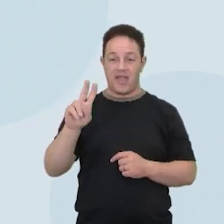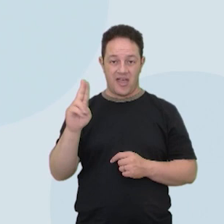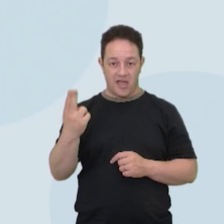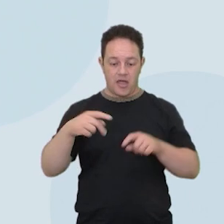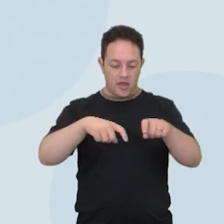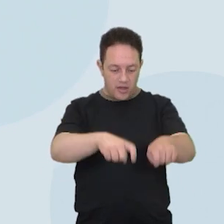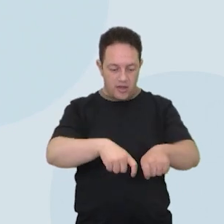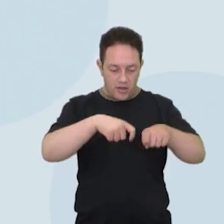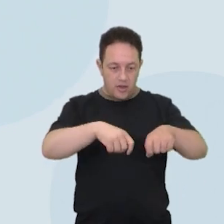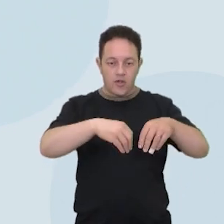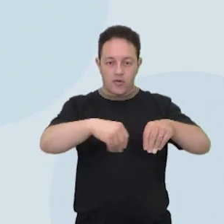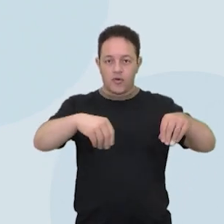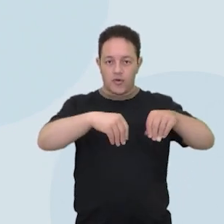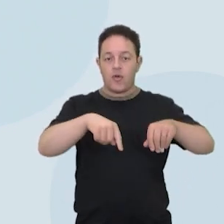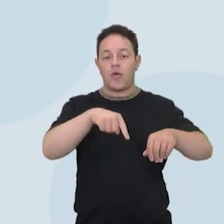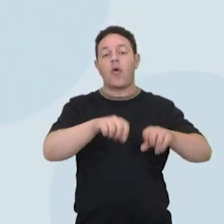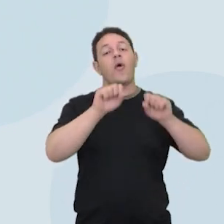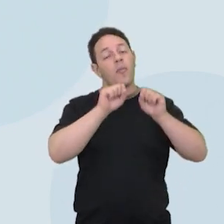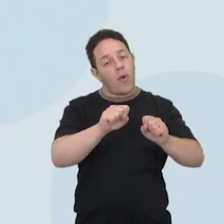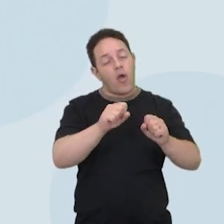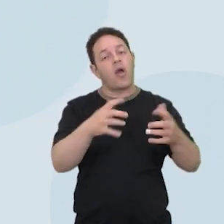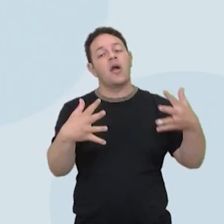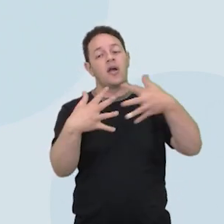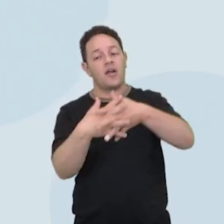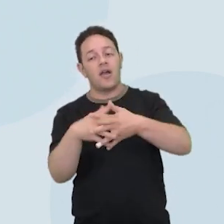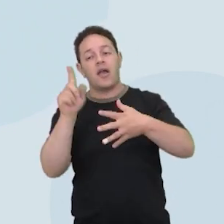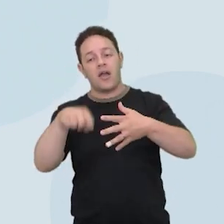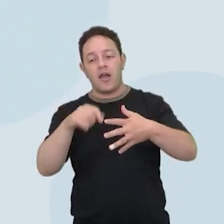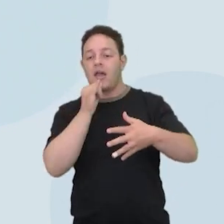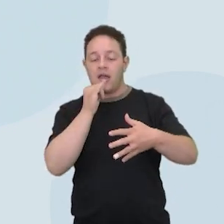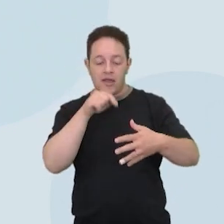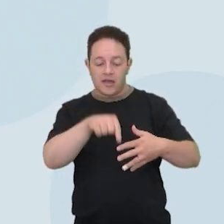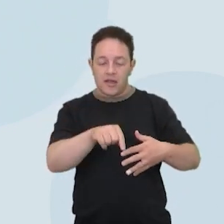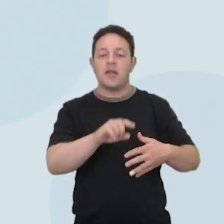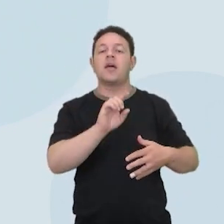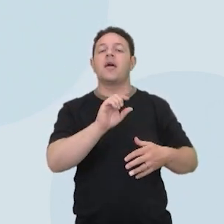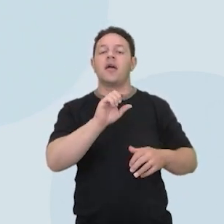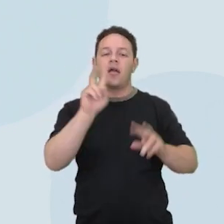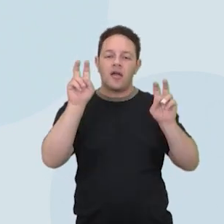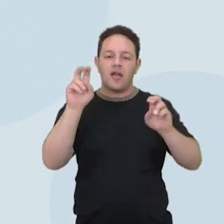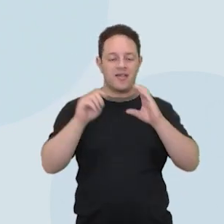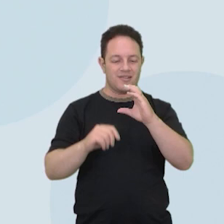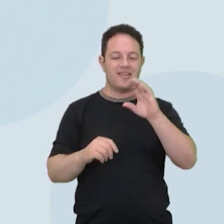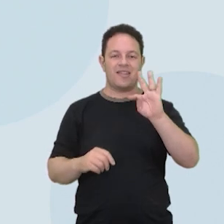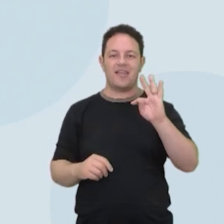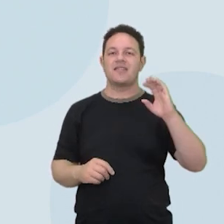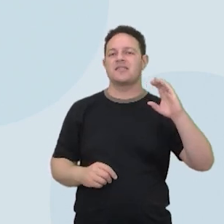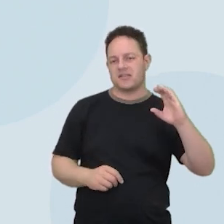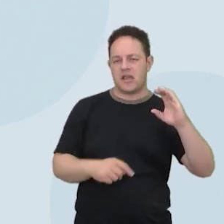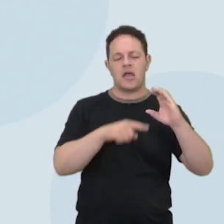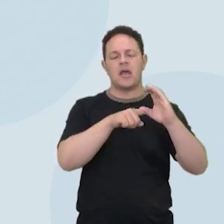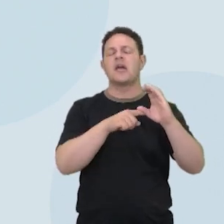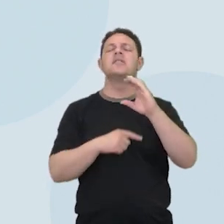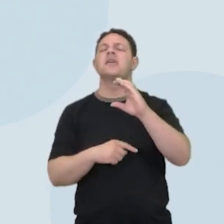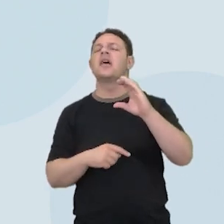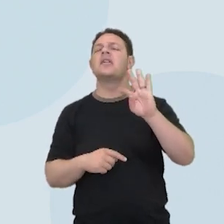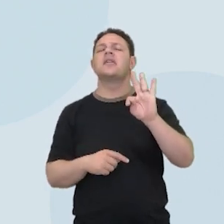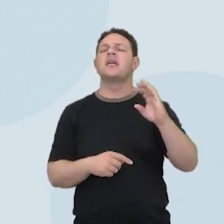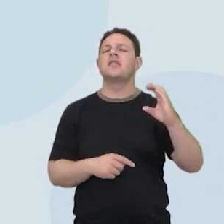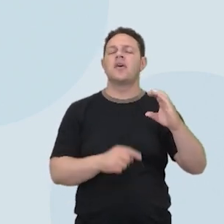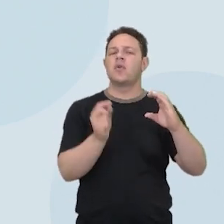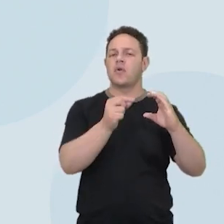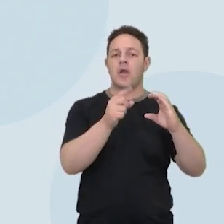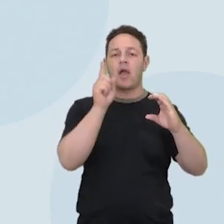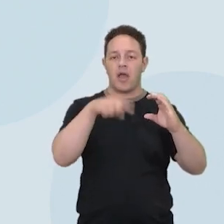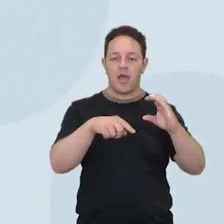solo afeta justamente na capacidade de troca catiônica chamada de CTC. O que é a CTC? É a